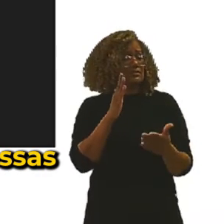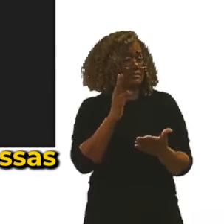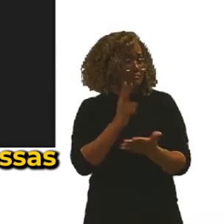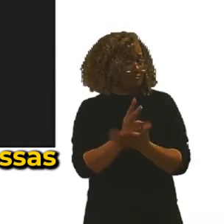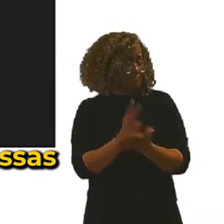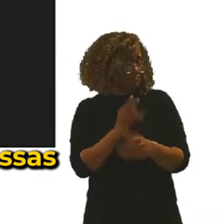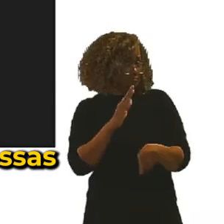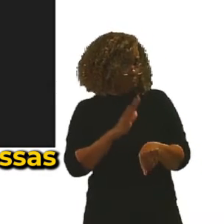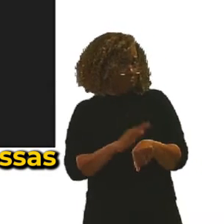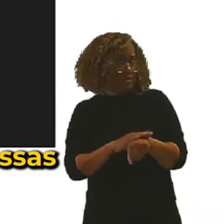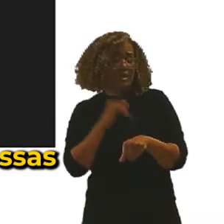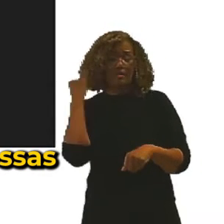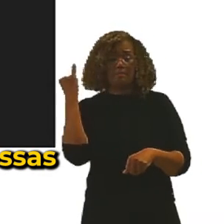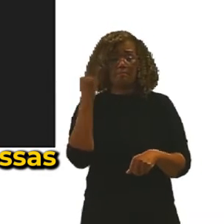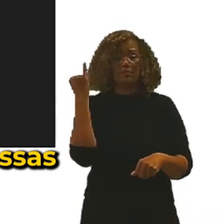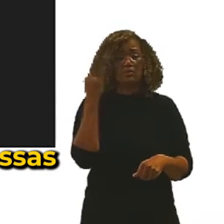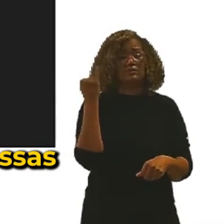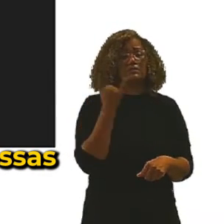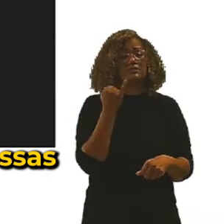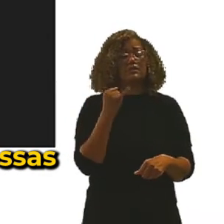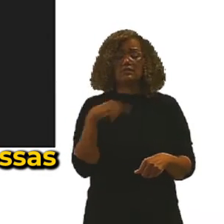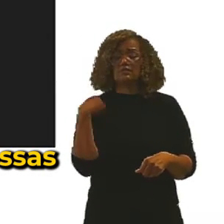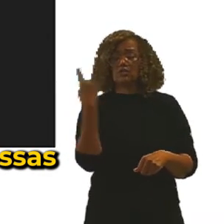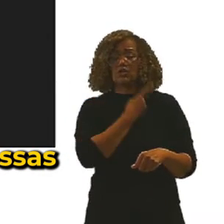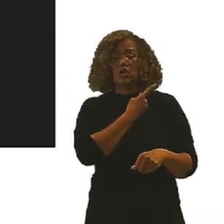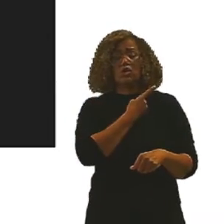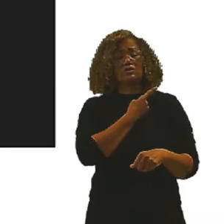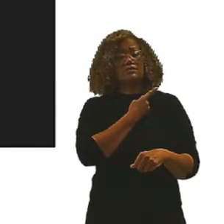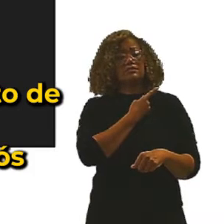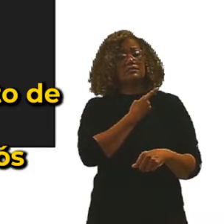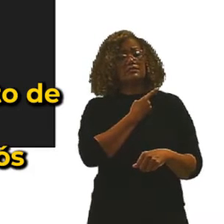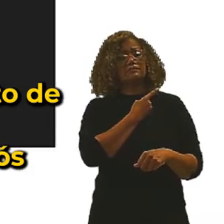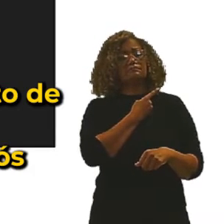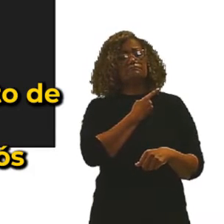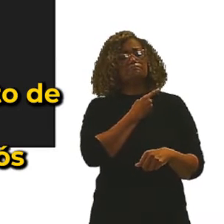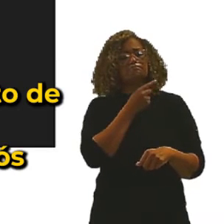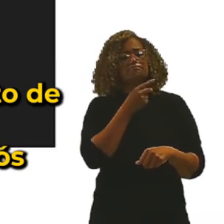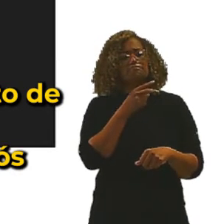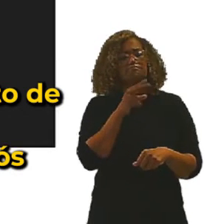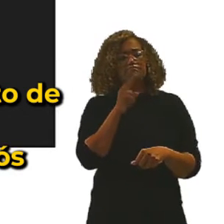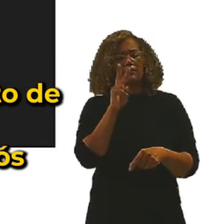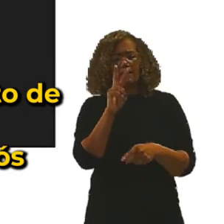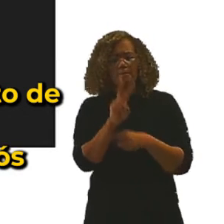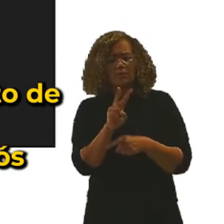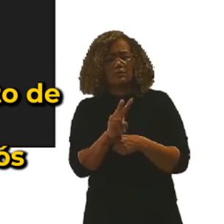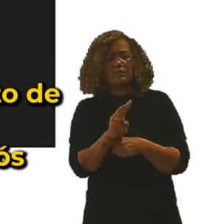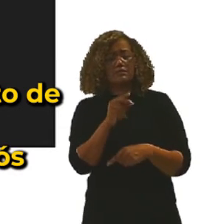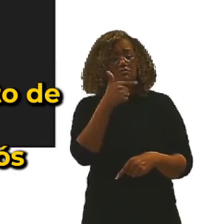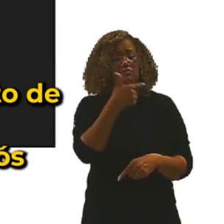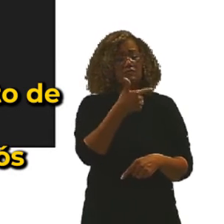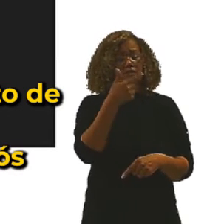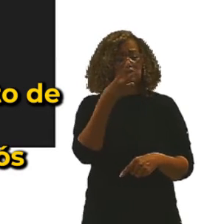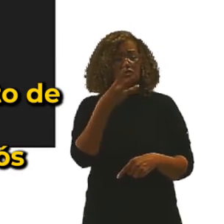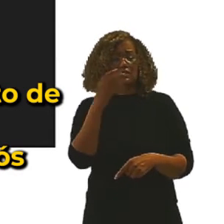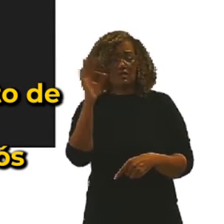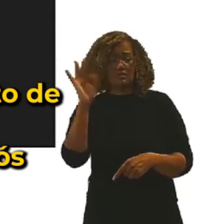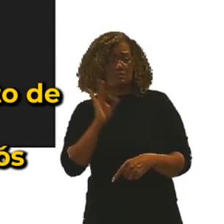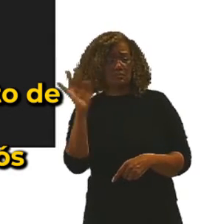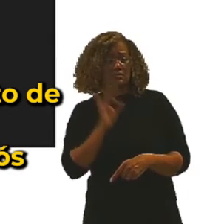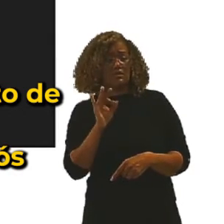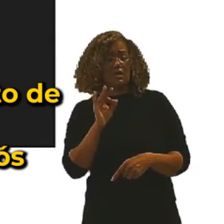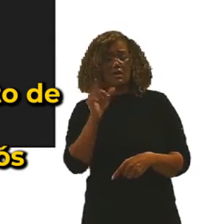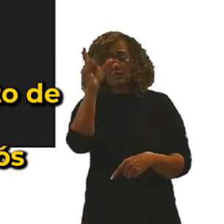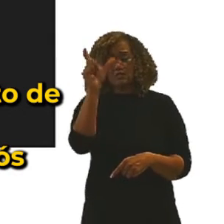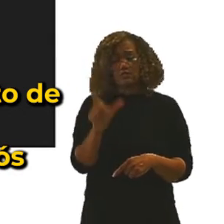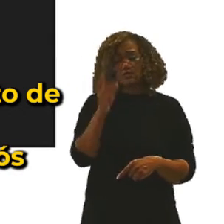a importância de aprimoramento das nossas estruturas de monitoramento, né, já que nós tínhamos 23%, né, de vítimas que tinham